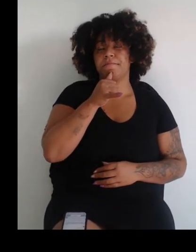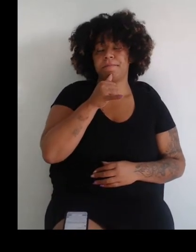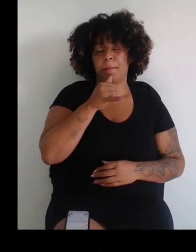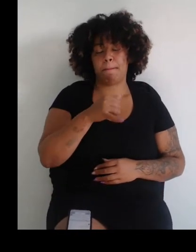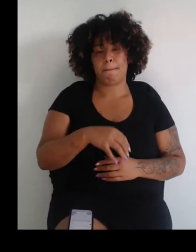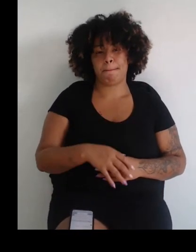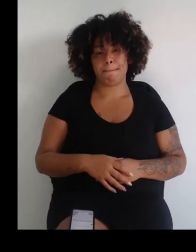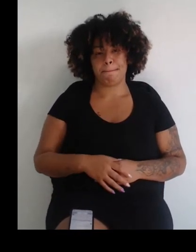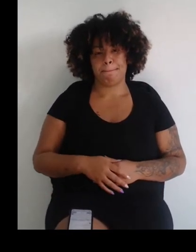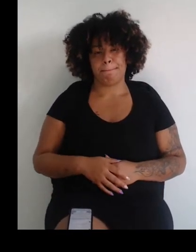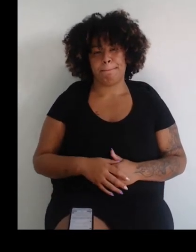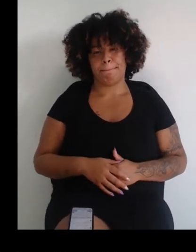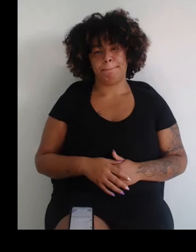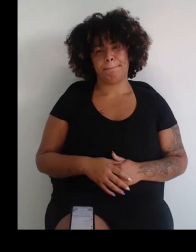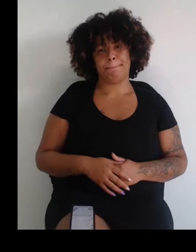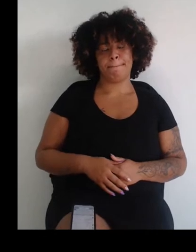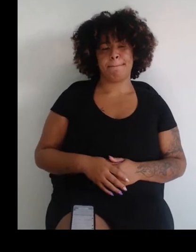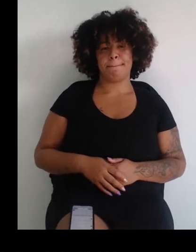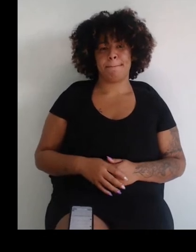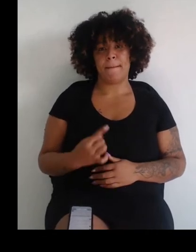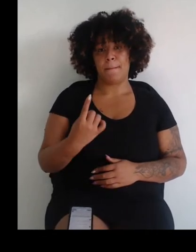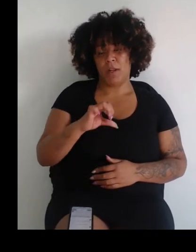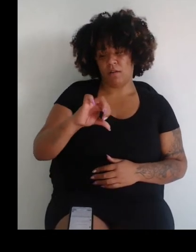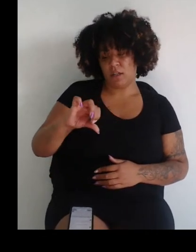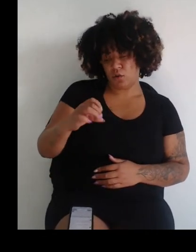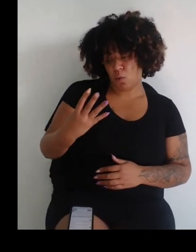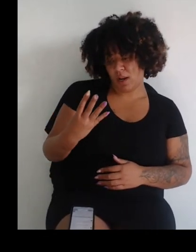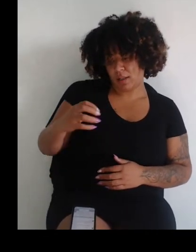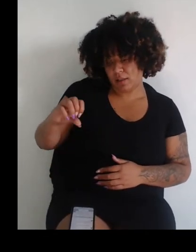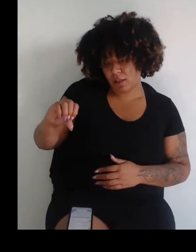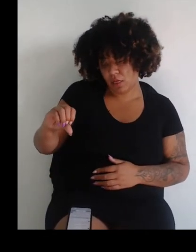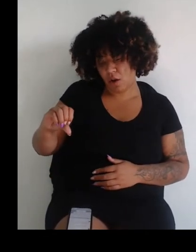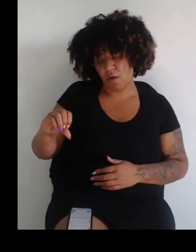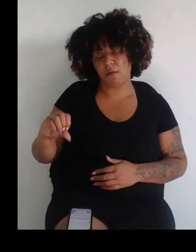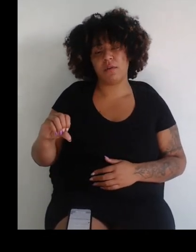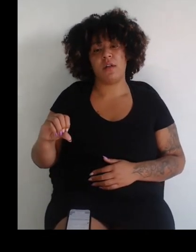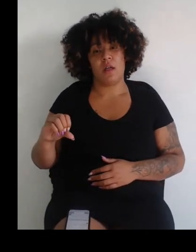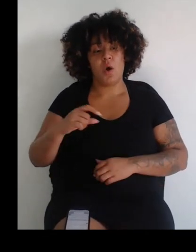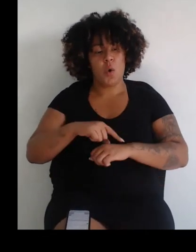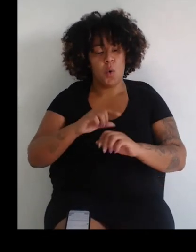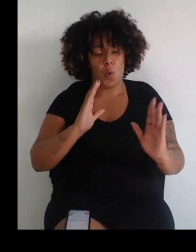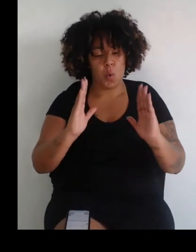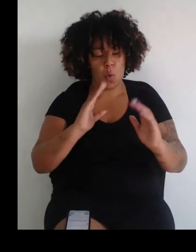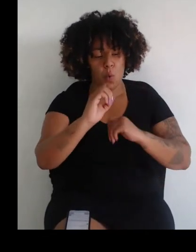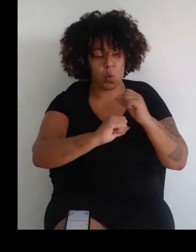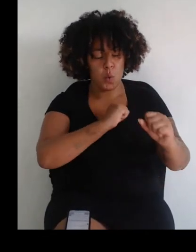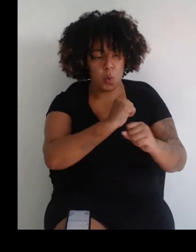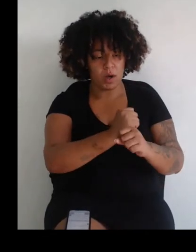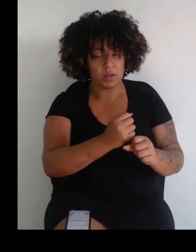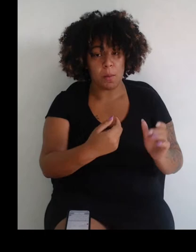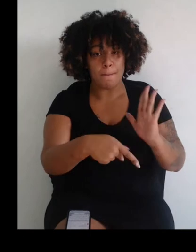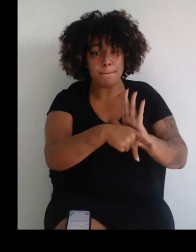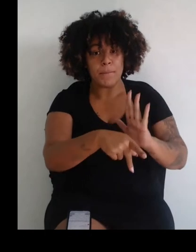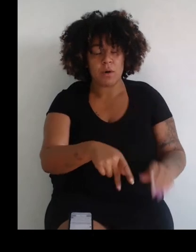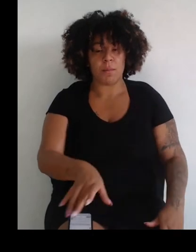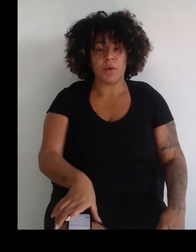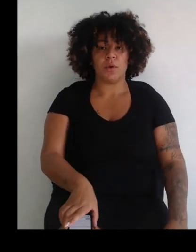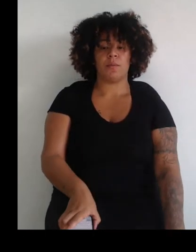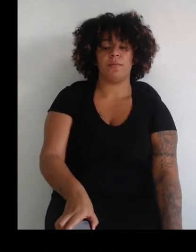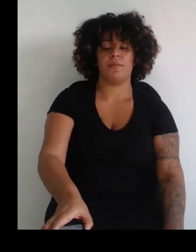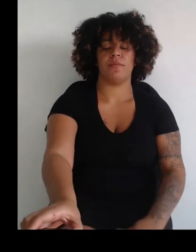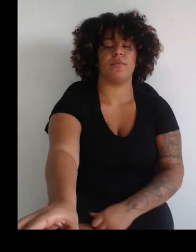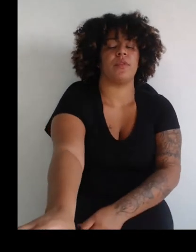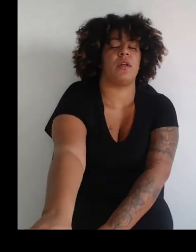dele em 1949 o mesmo ano da exposição de Baker o sociólogo Marshall